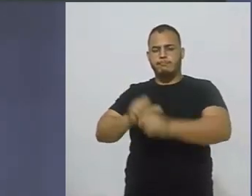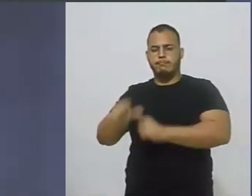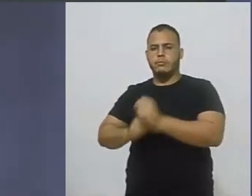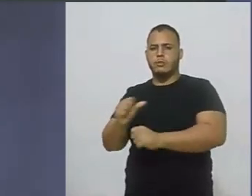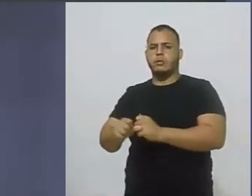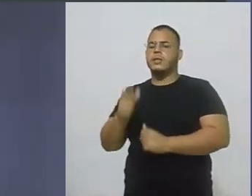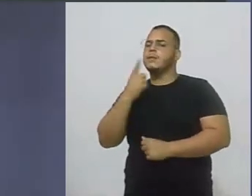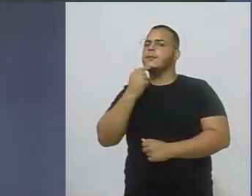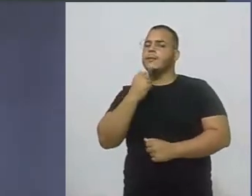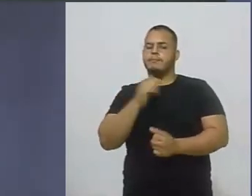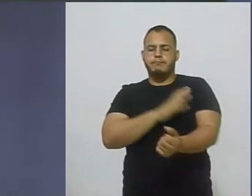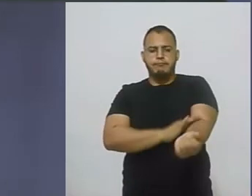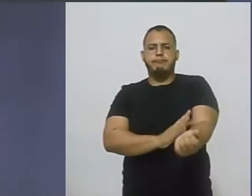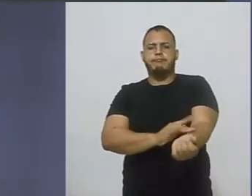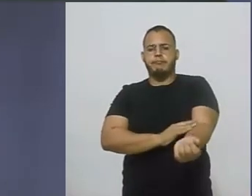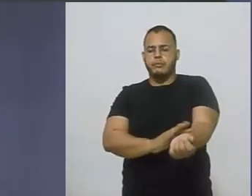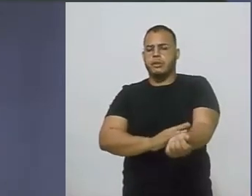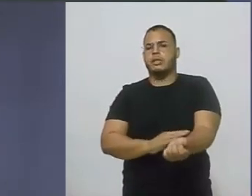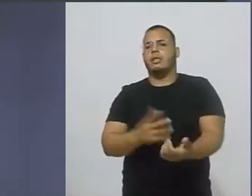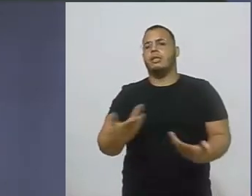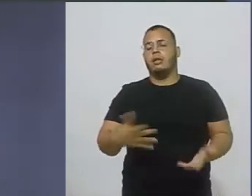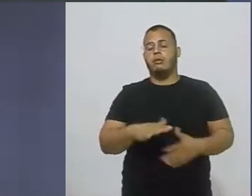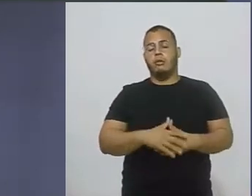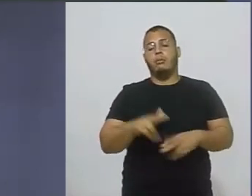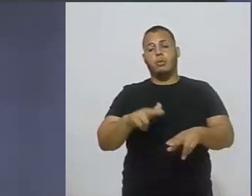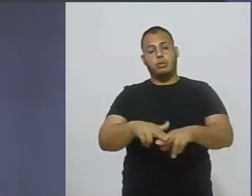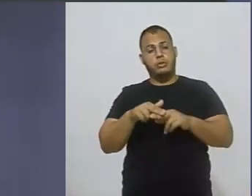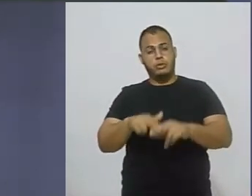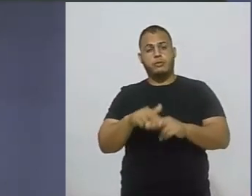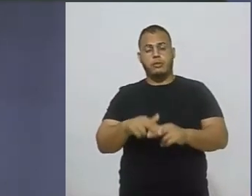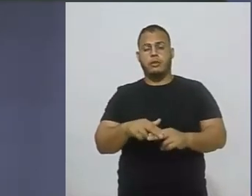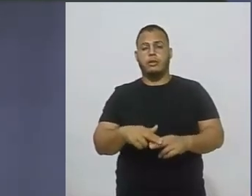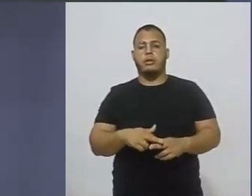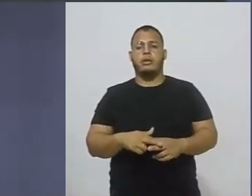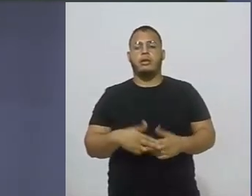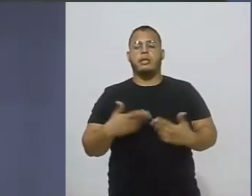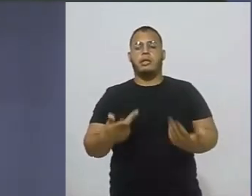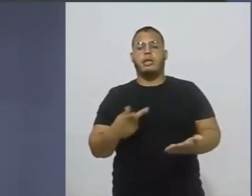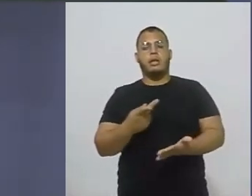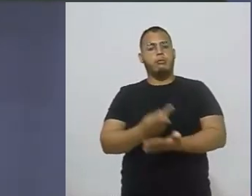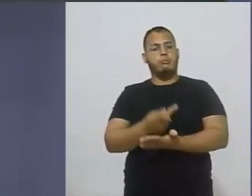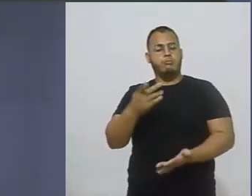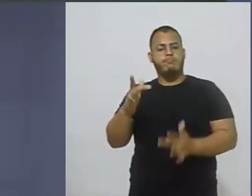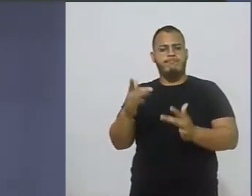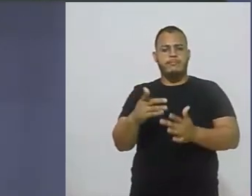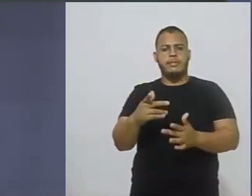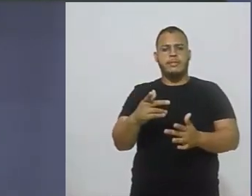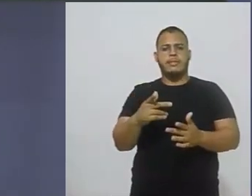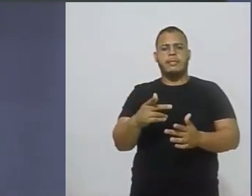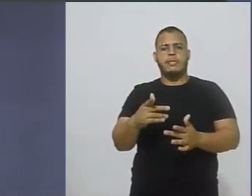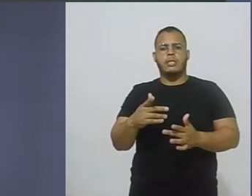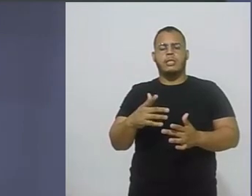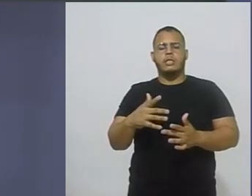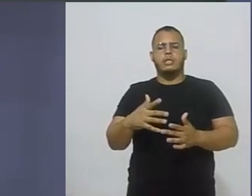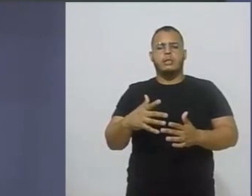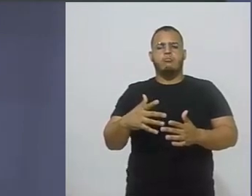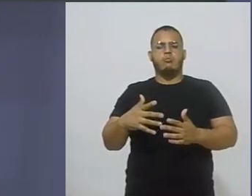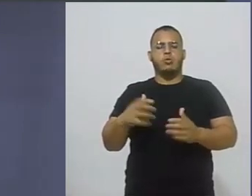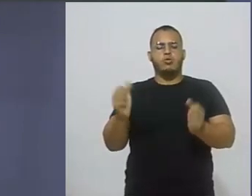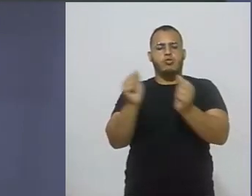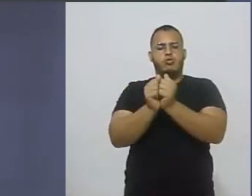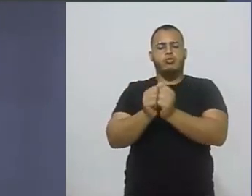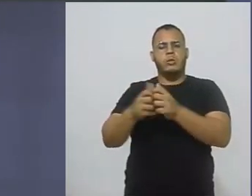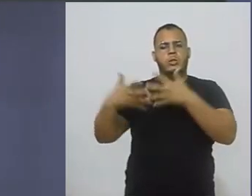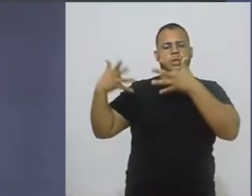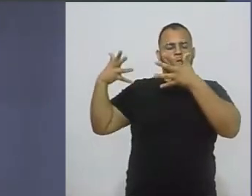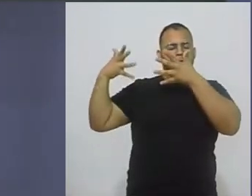em glicose, certo? E aí, por esse motivo, ele vai estar aí agindo diretamente em situações de estresse junto com a